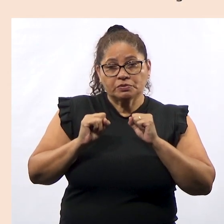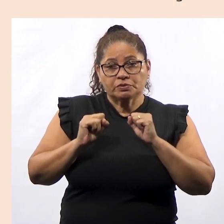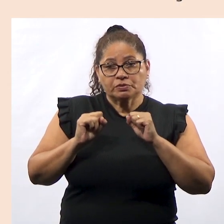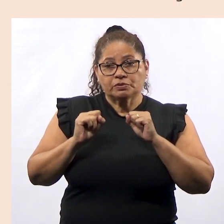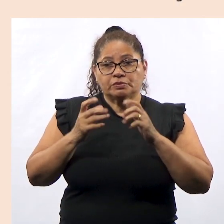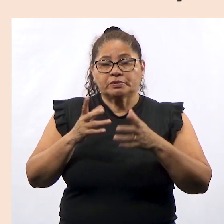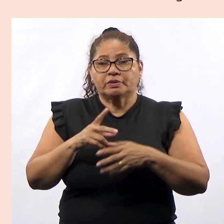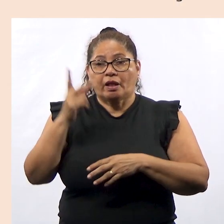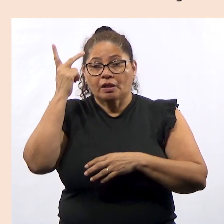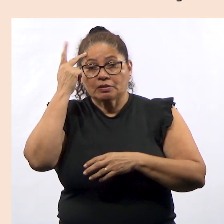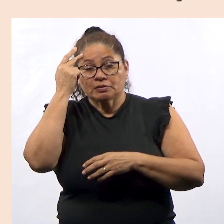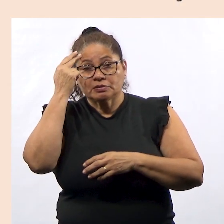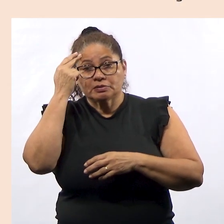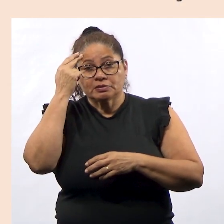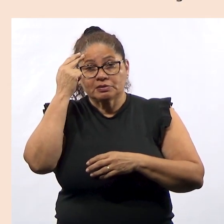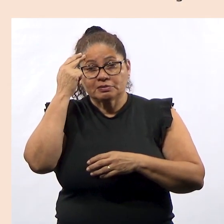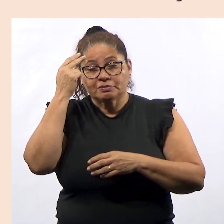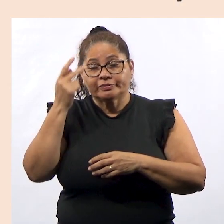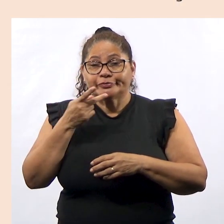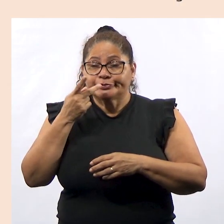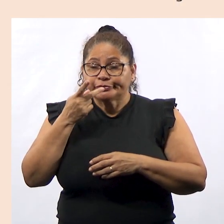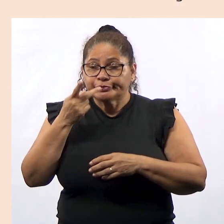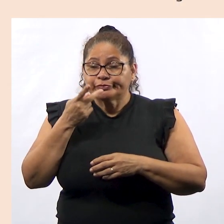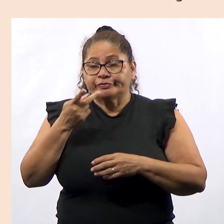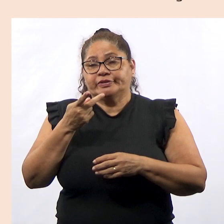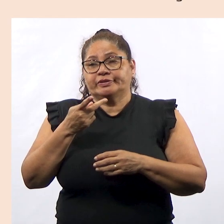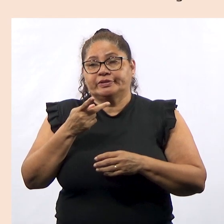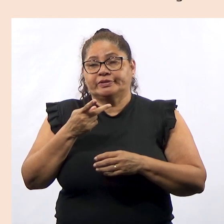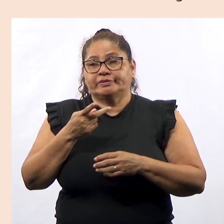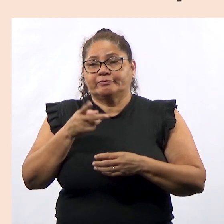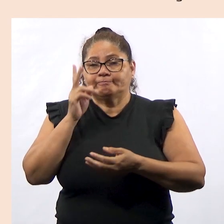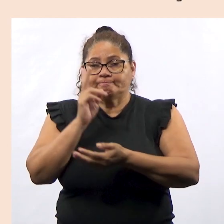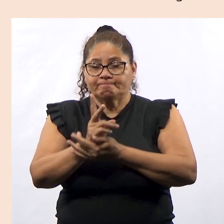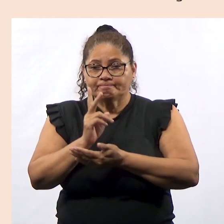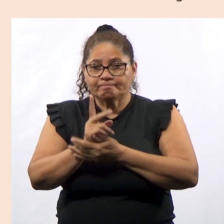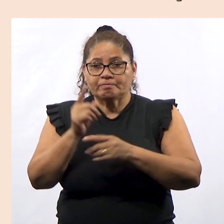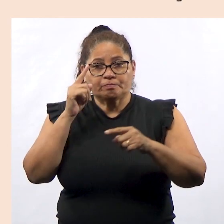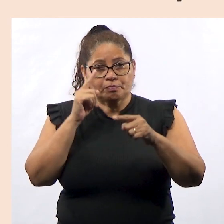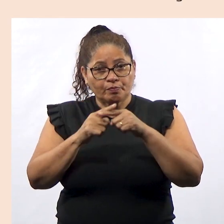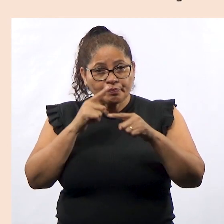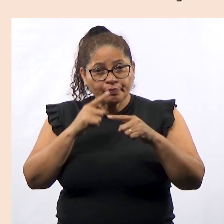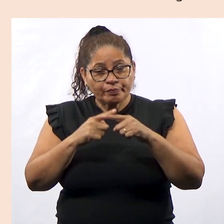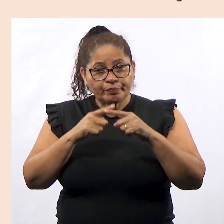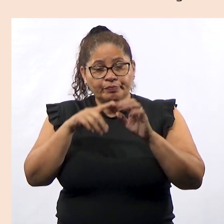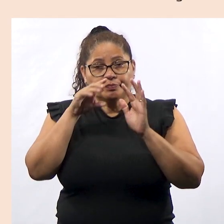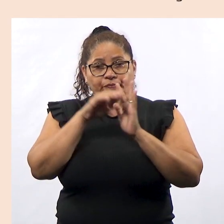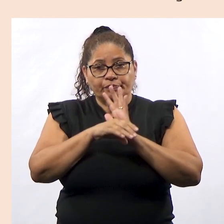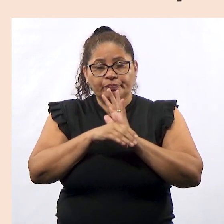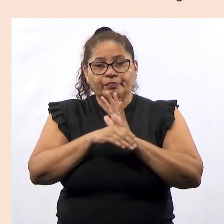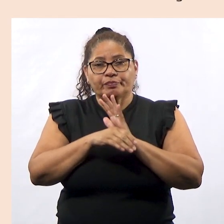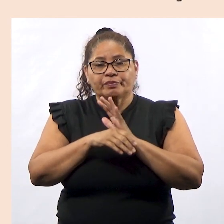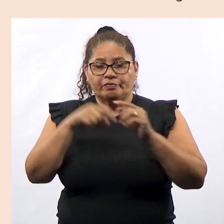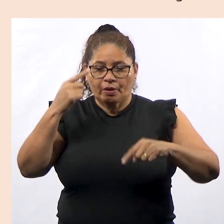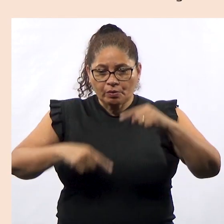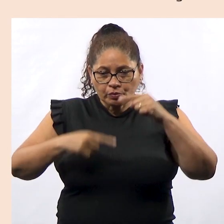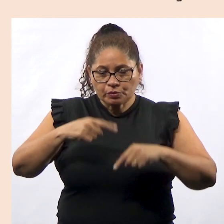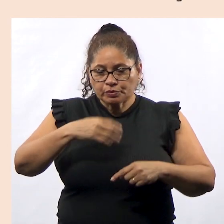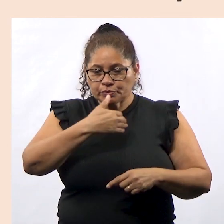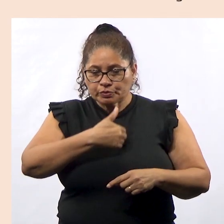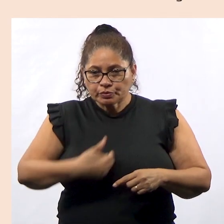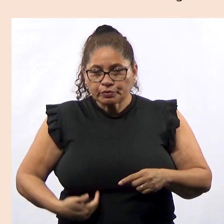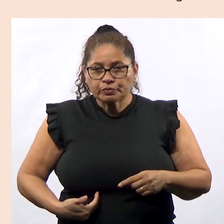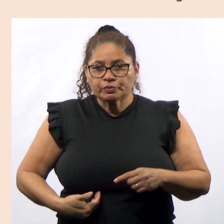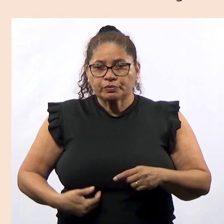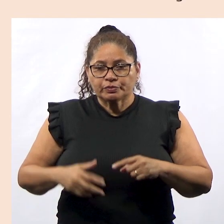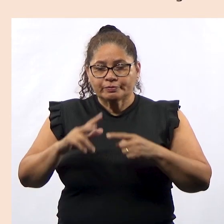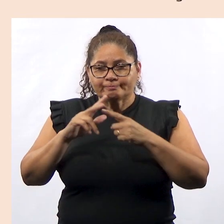do currículo? E por que eu estou insistindo em falar sobre isso? Porque quando a gente fala em currículo, a gente fala em políticas públicas, a gente